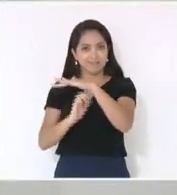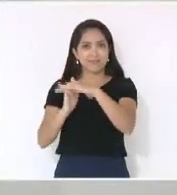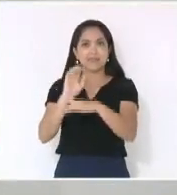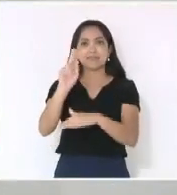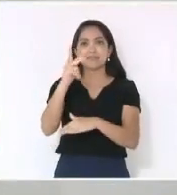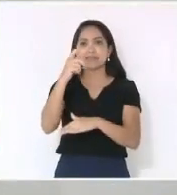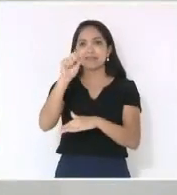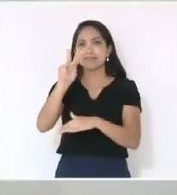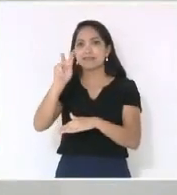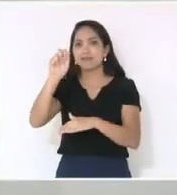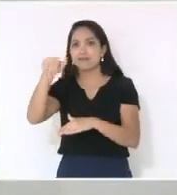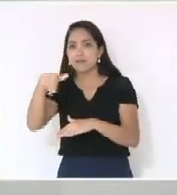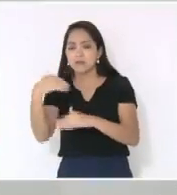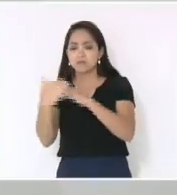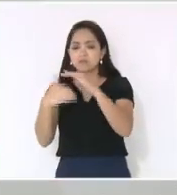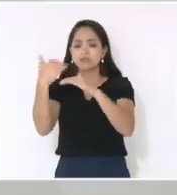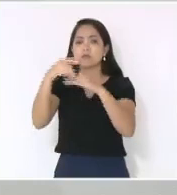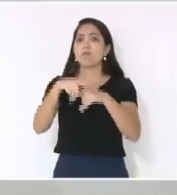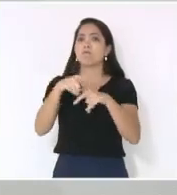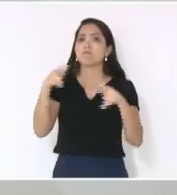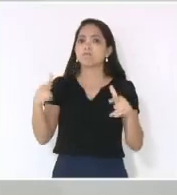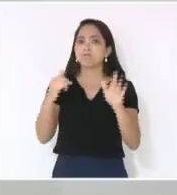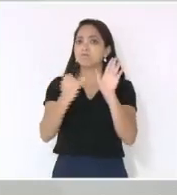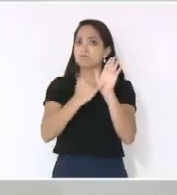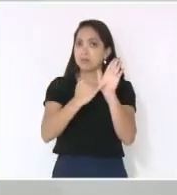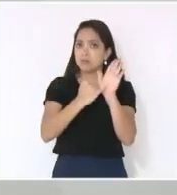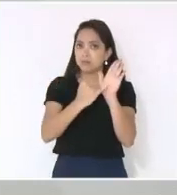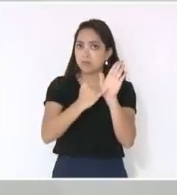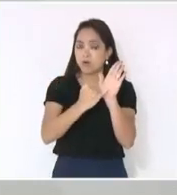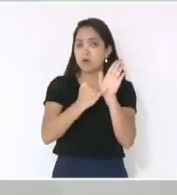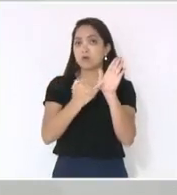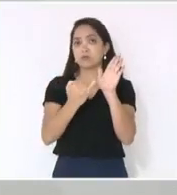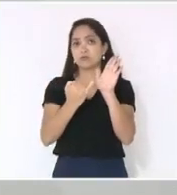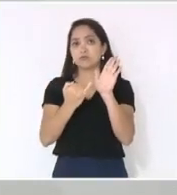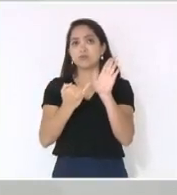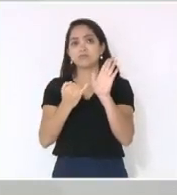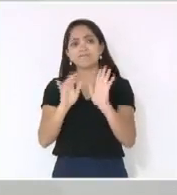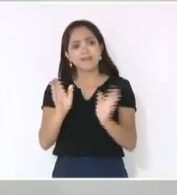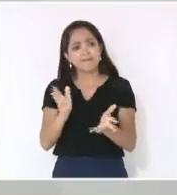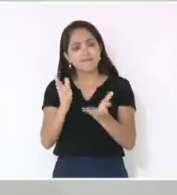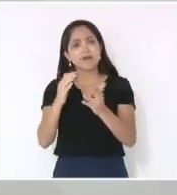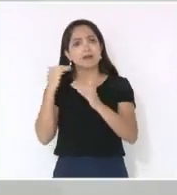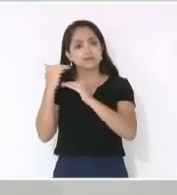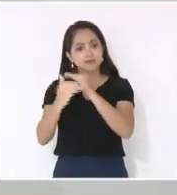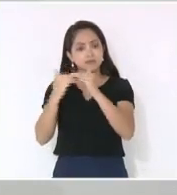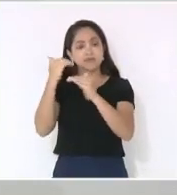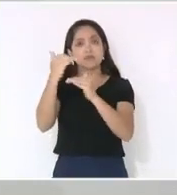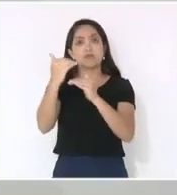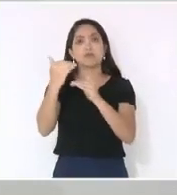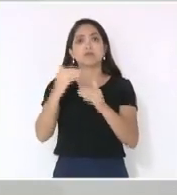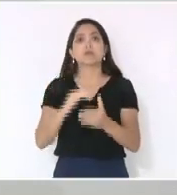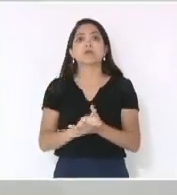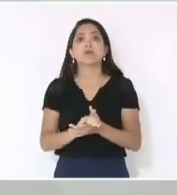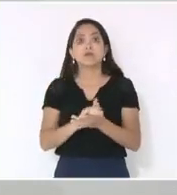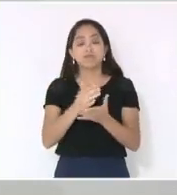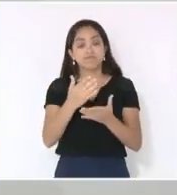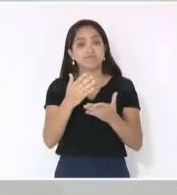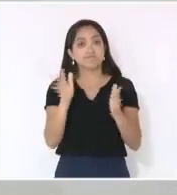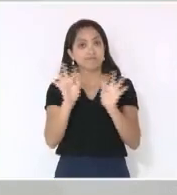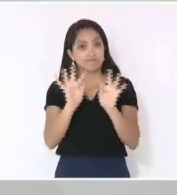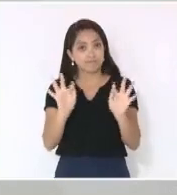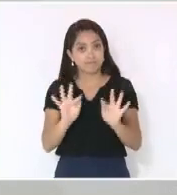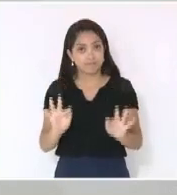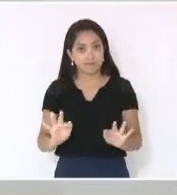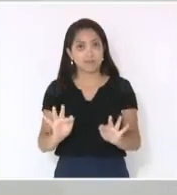cresceu, que gera emprego, que paga impostos e que faz as coisas acontecer no nosso Estado, no nosso Brasil. Fico feliz.